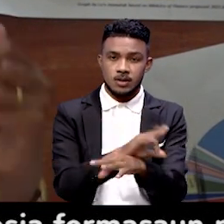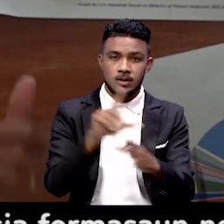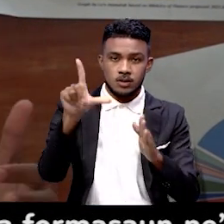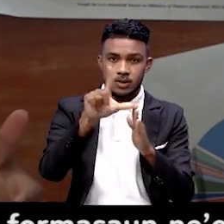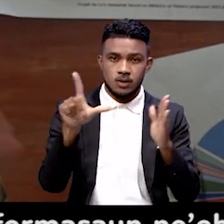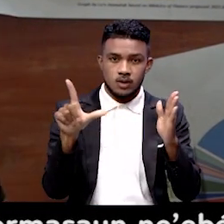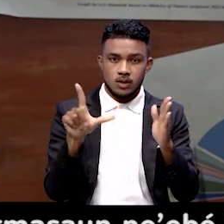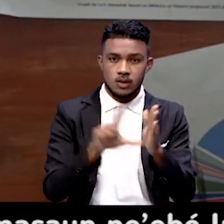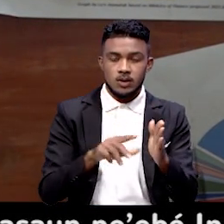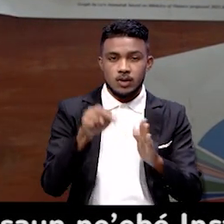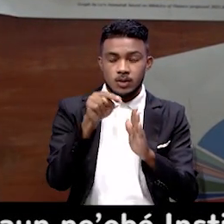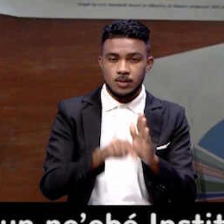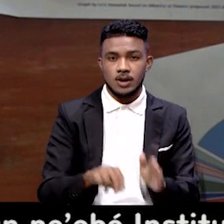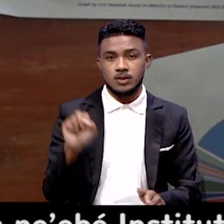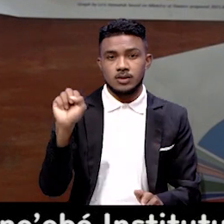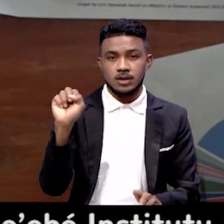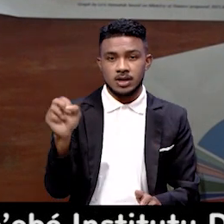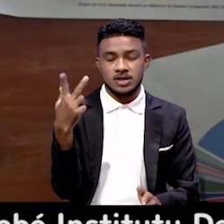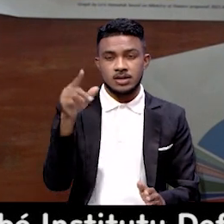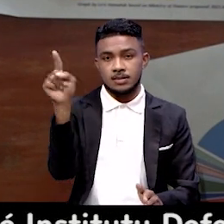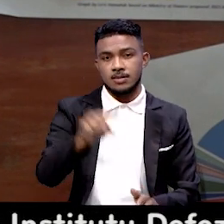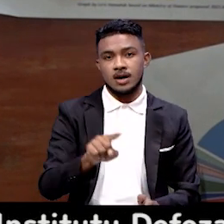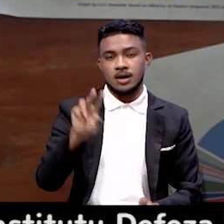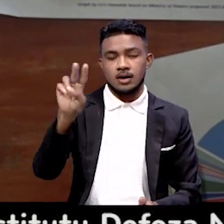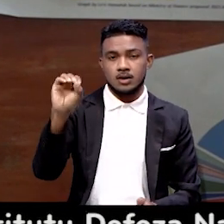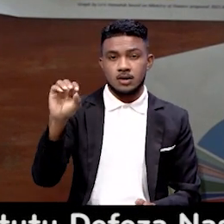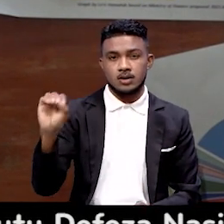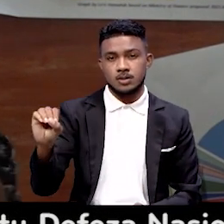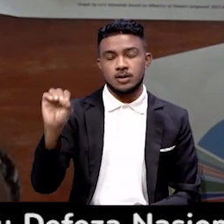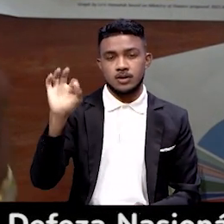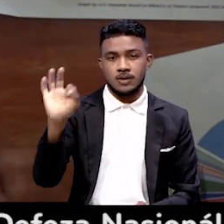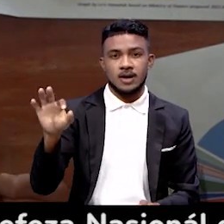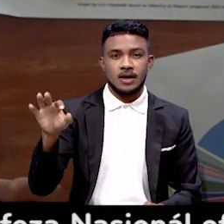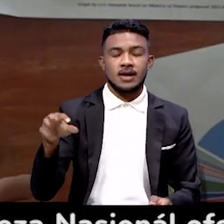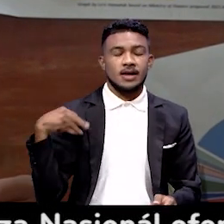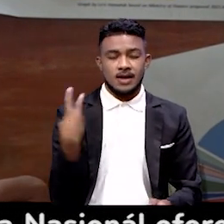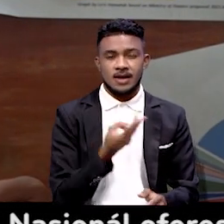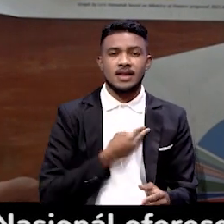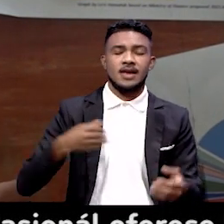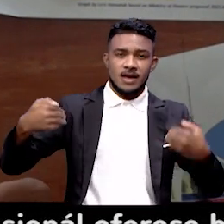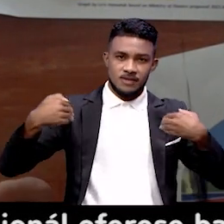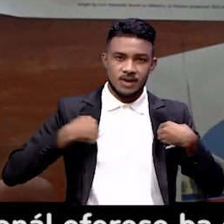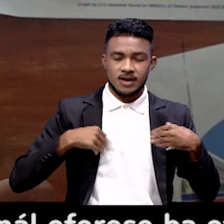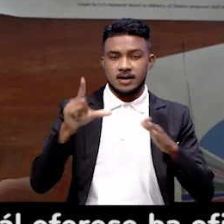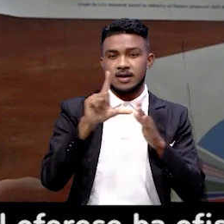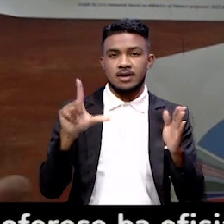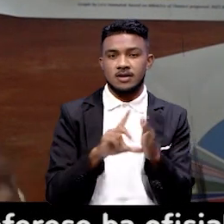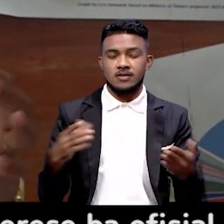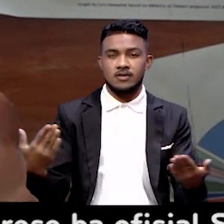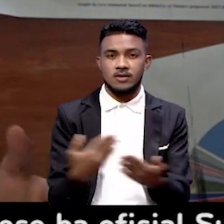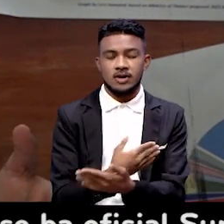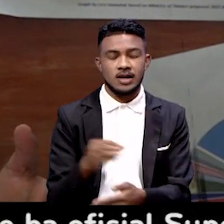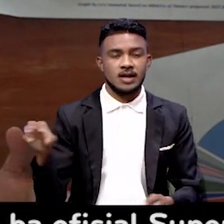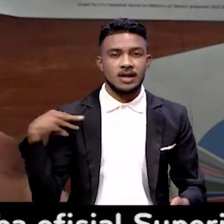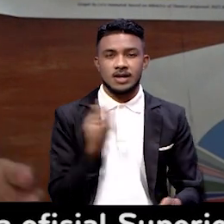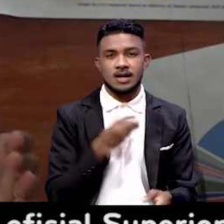bara 2009, duke ita hamosu fali leifon. Nusa ita la hadia, tama sama kita tengah hamosu tam fali leifon. Halo